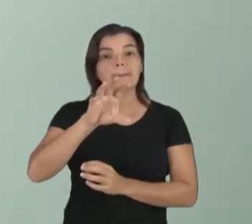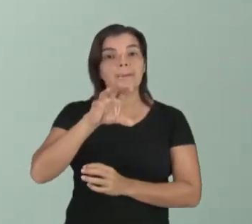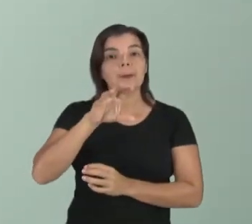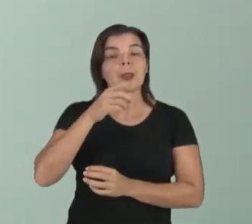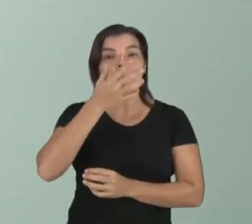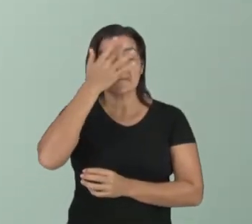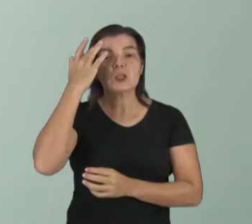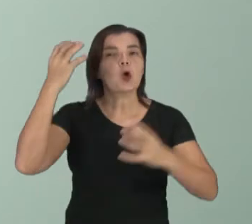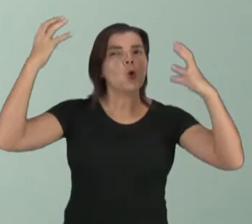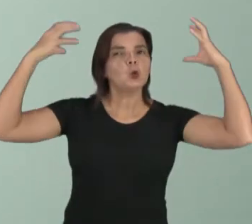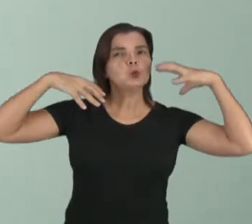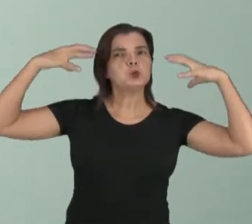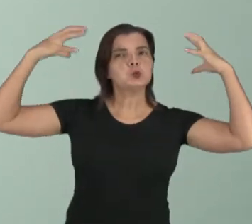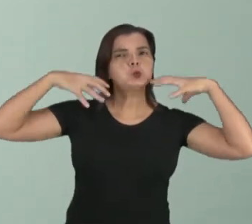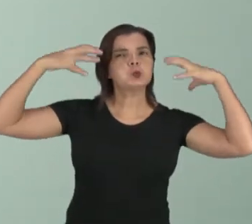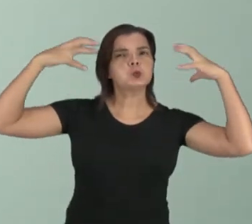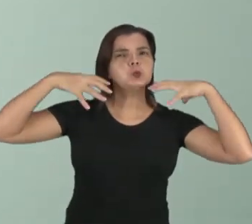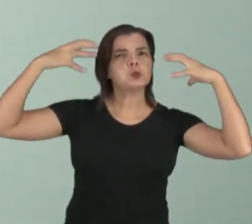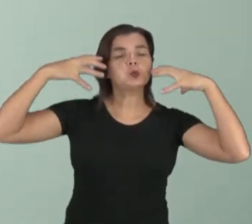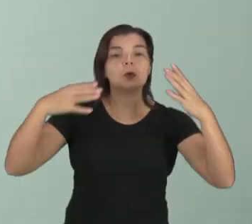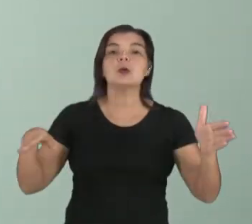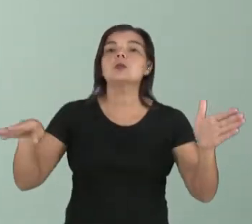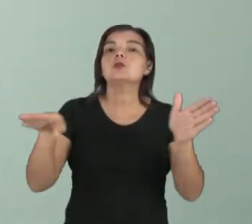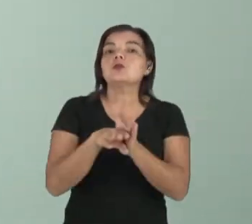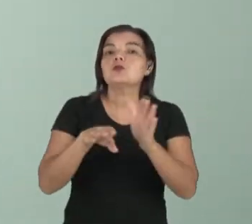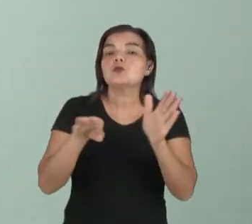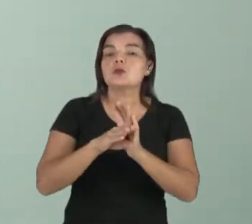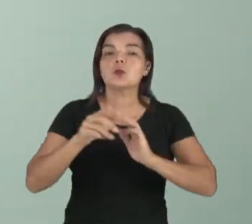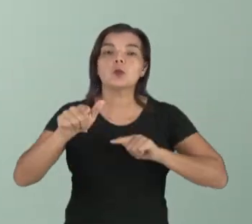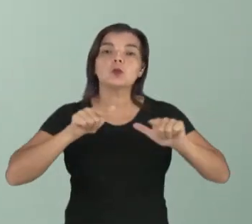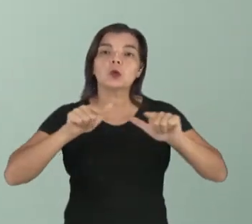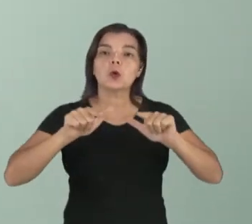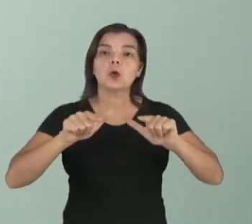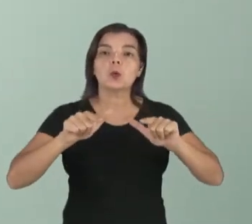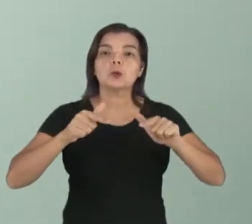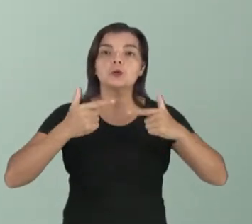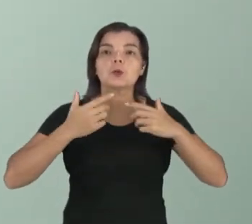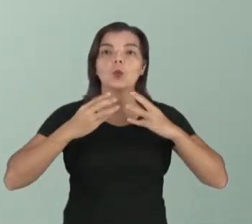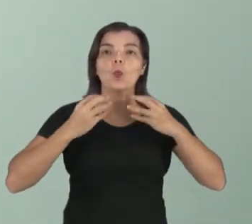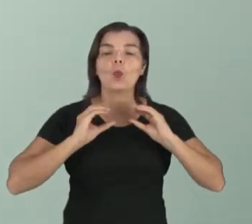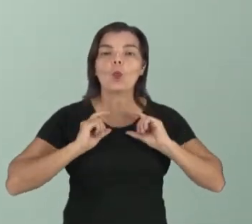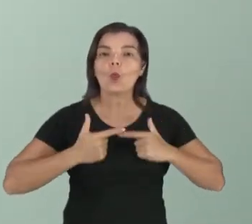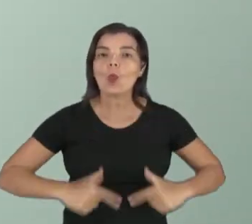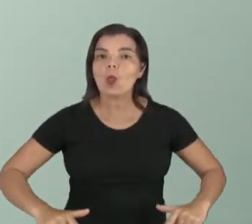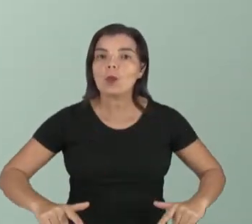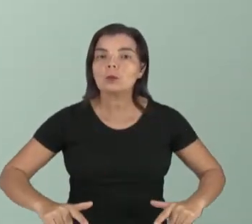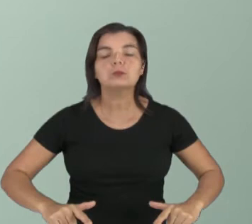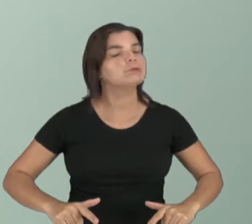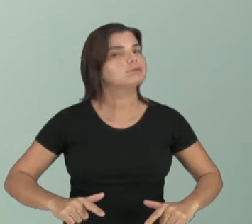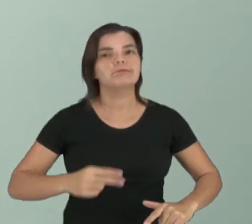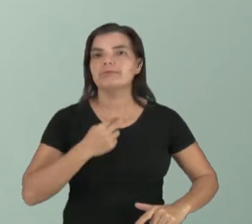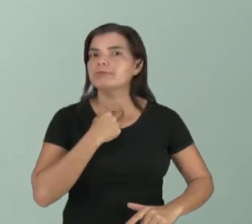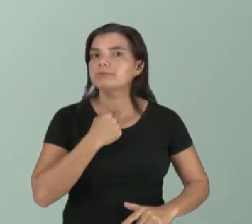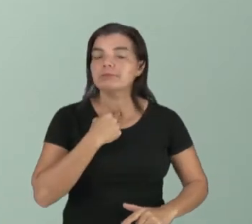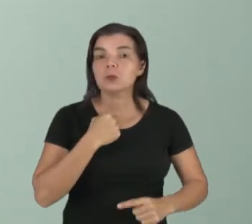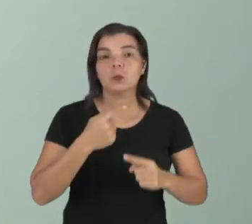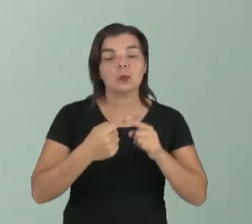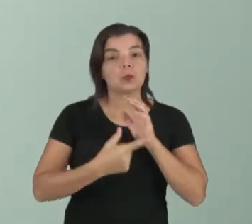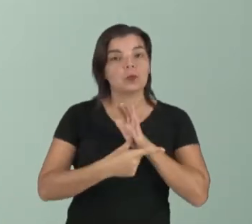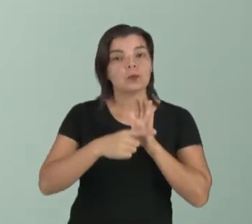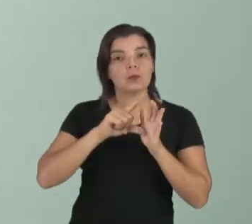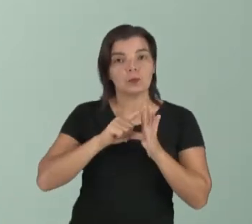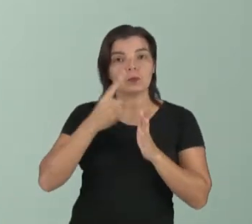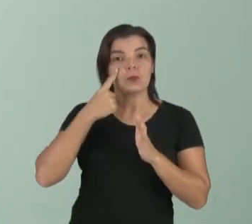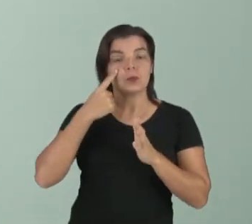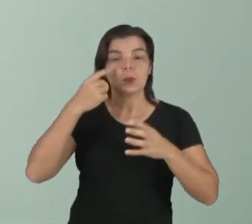chuva e conseguiu chegar ao seu trabalho enxuta? Não tem como, né? Porque se anteriormente eu